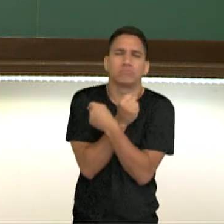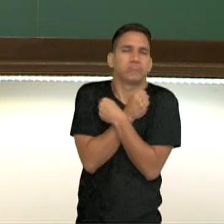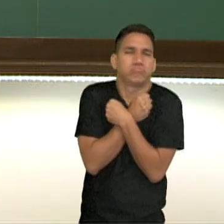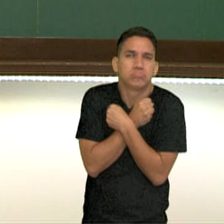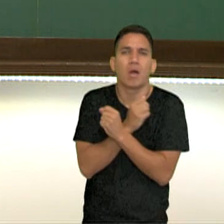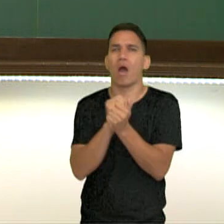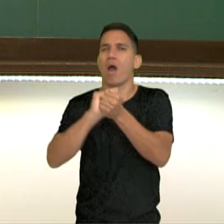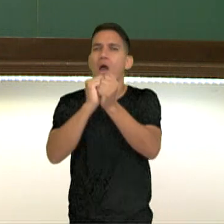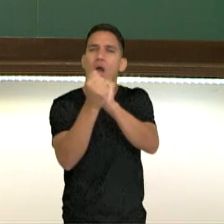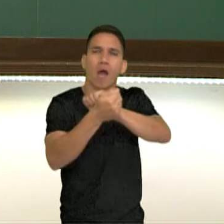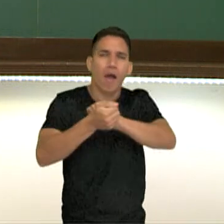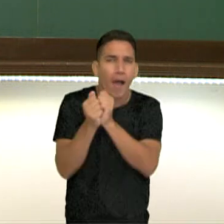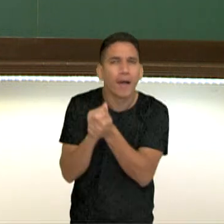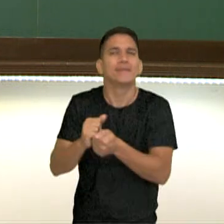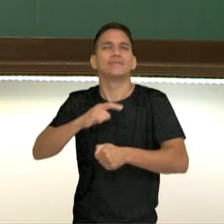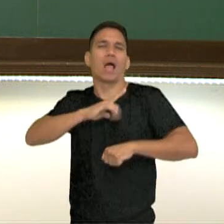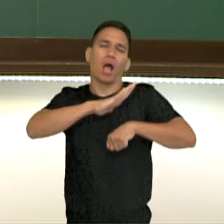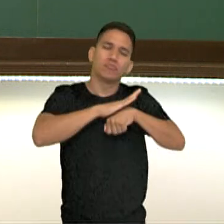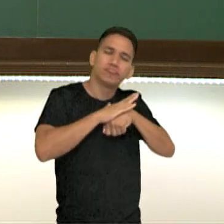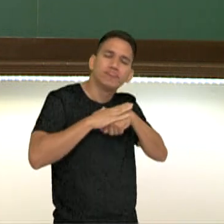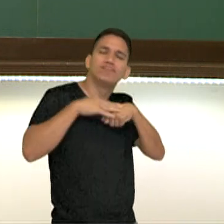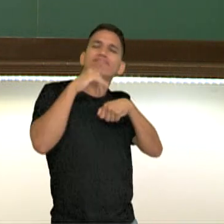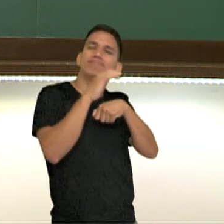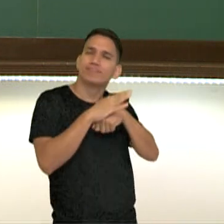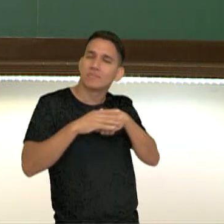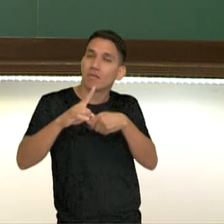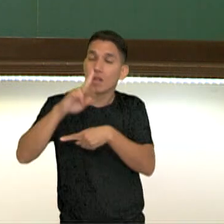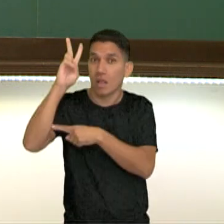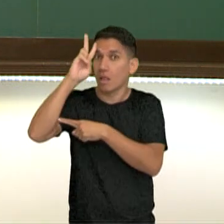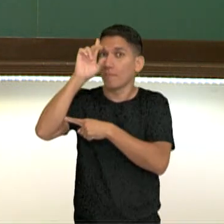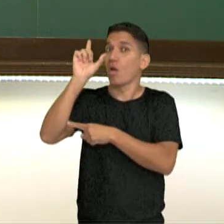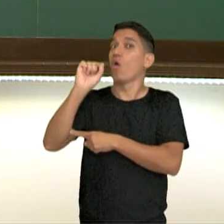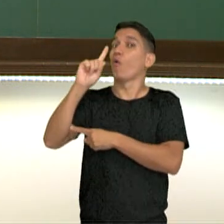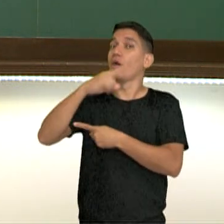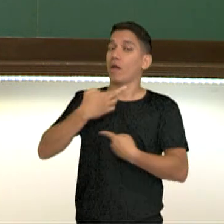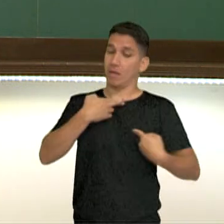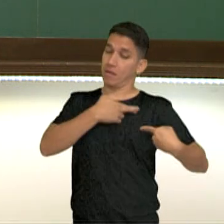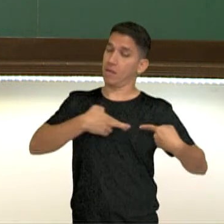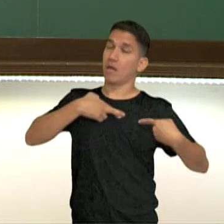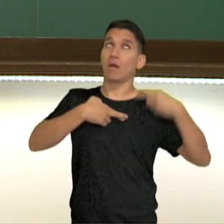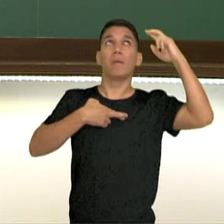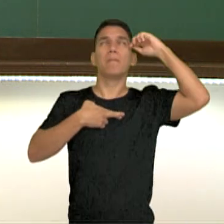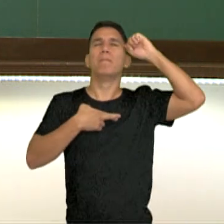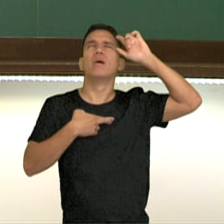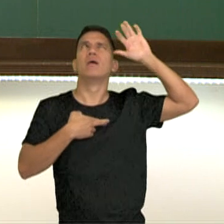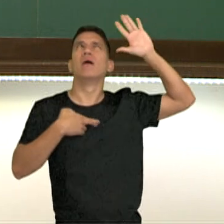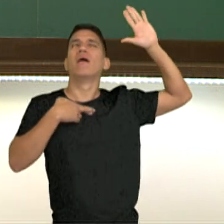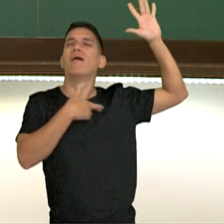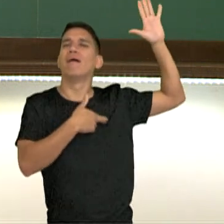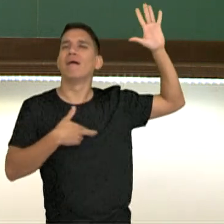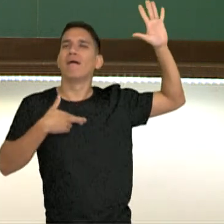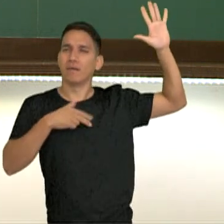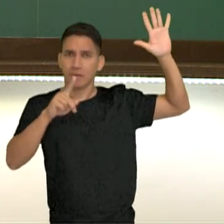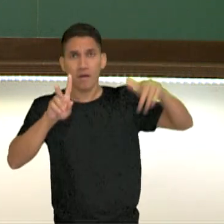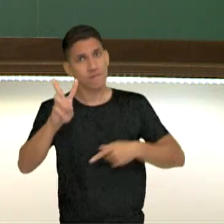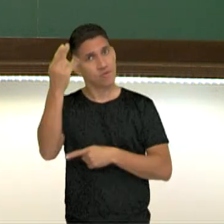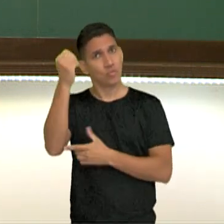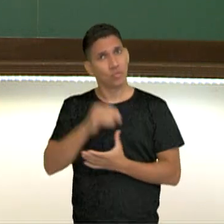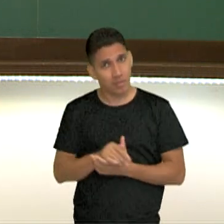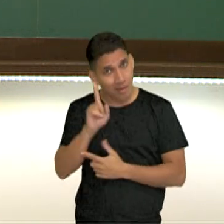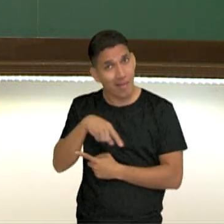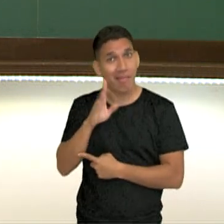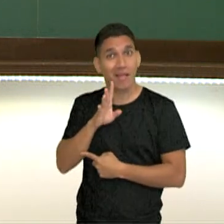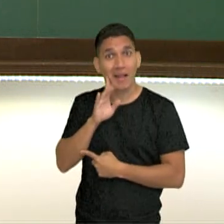do beijo, da carícia, você já foi trazendo imagens na sua cabeça. Então, olha que legal, as